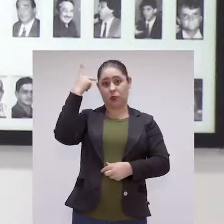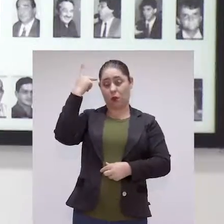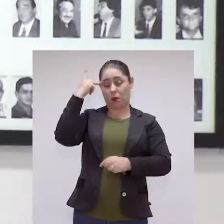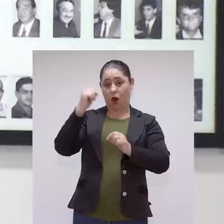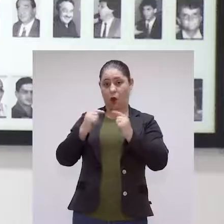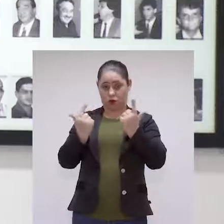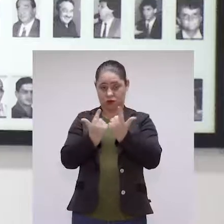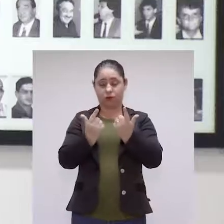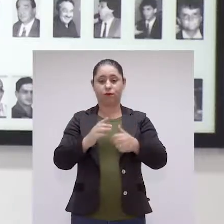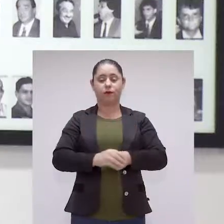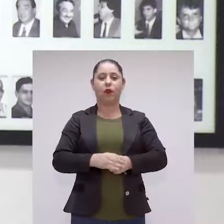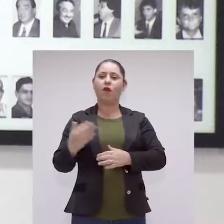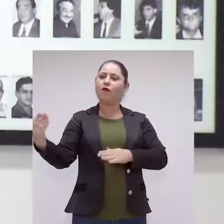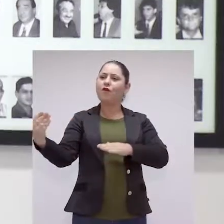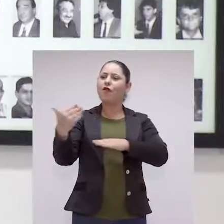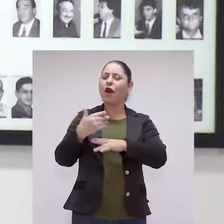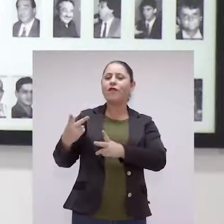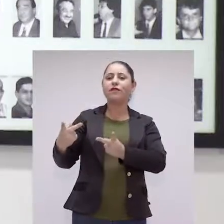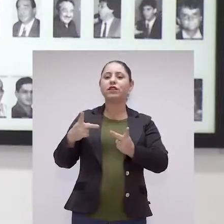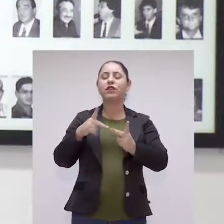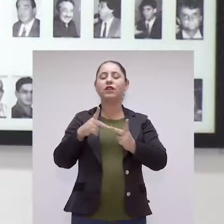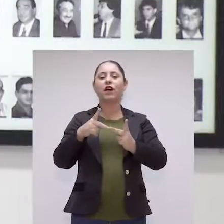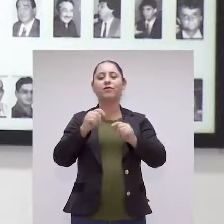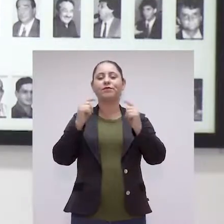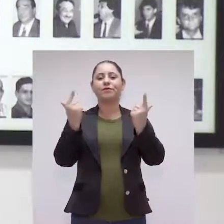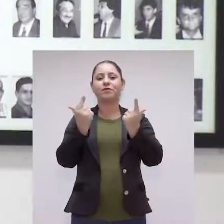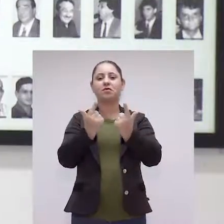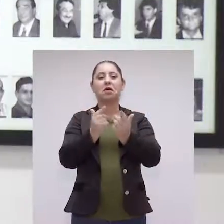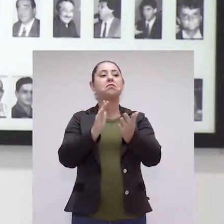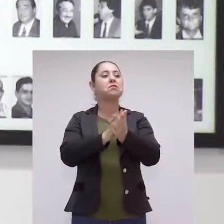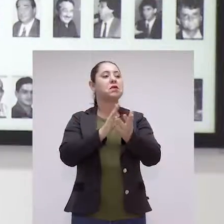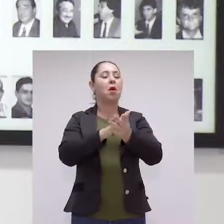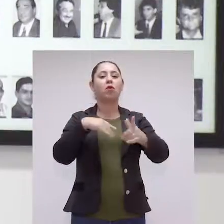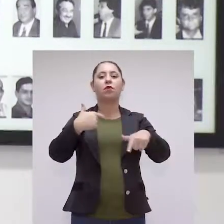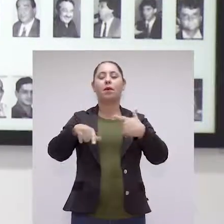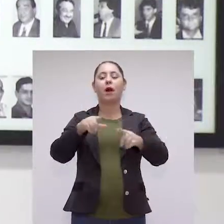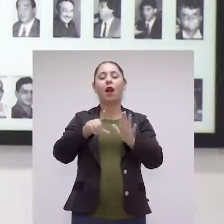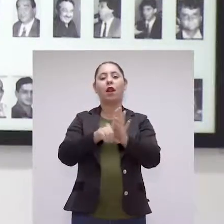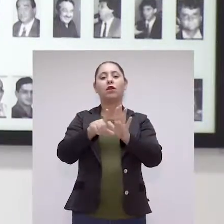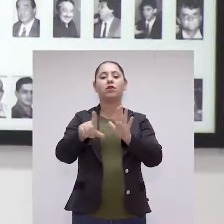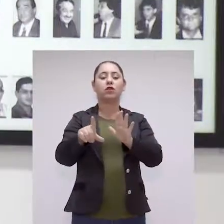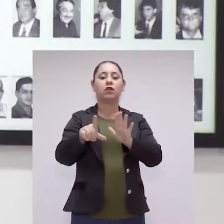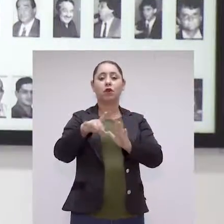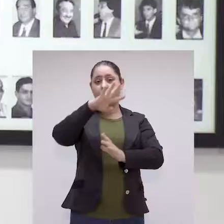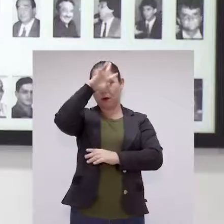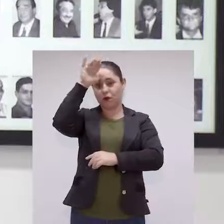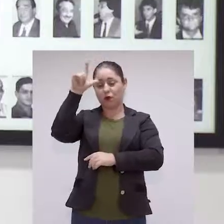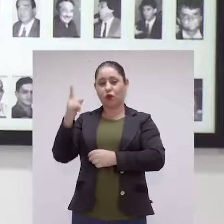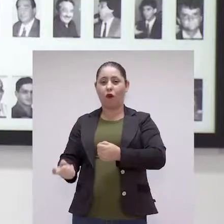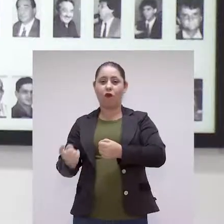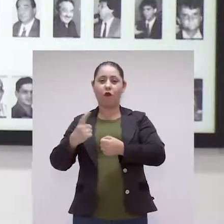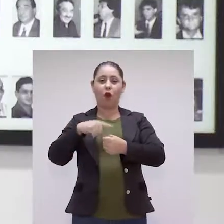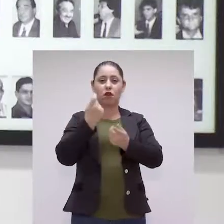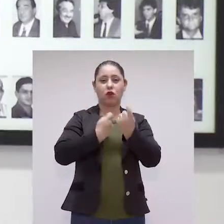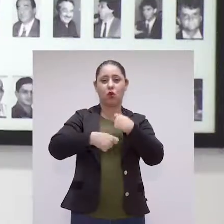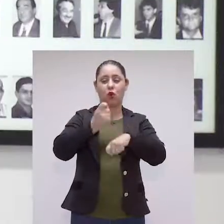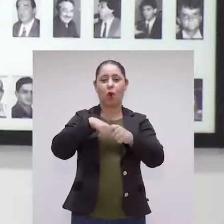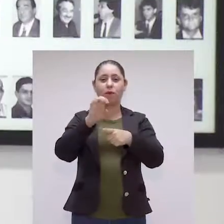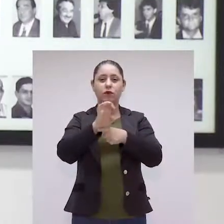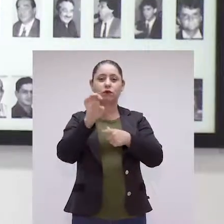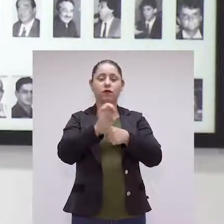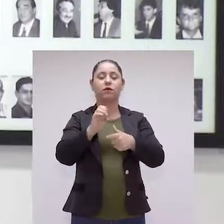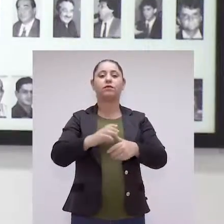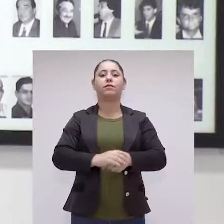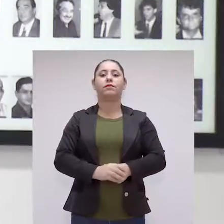Assembleia Legislativa de São Paulo, veio até a Lemes e elogiou a atuação do Legislativo sul-mato-grossense na